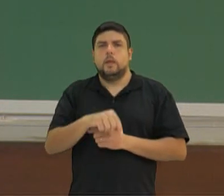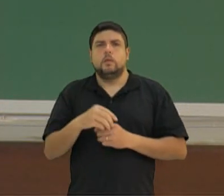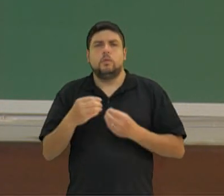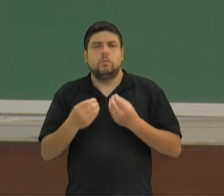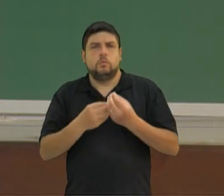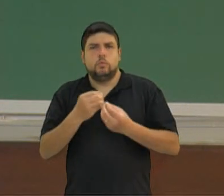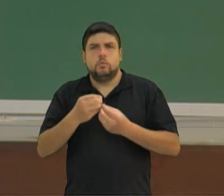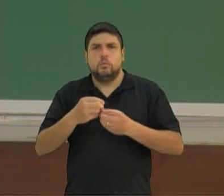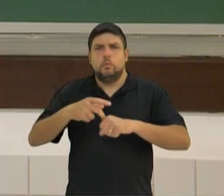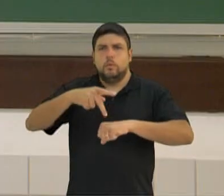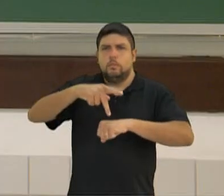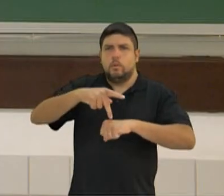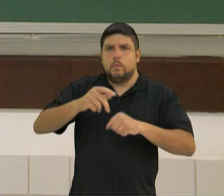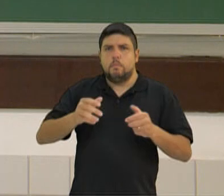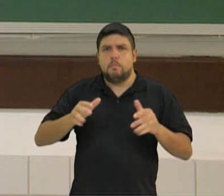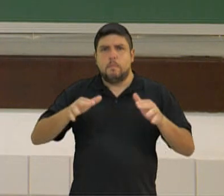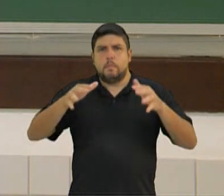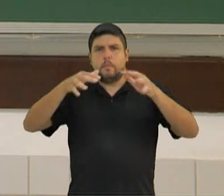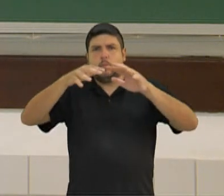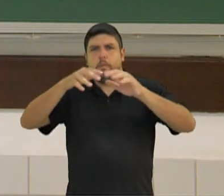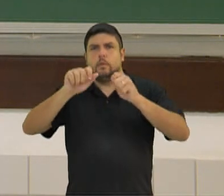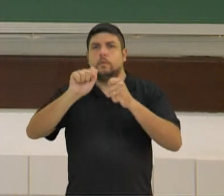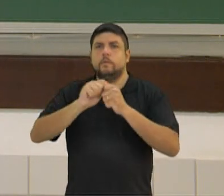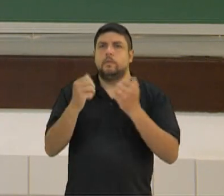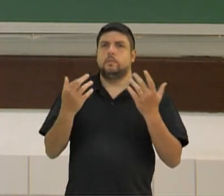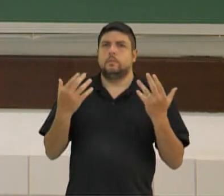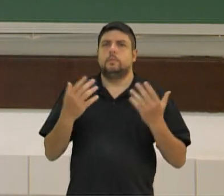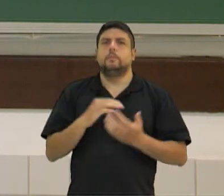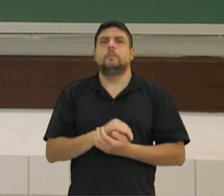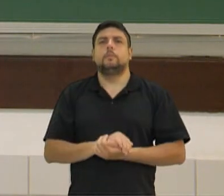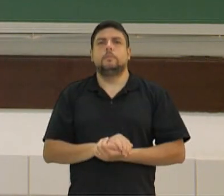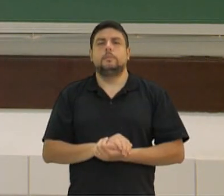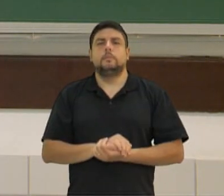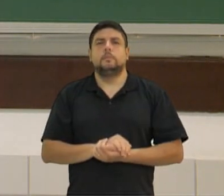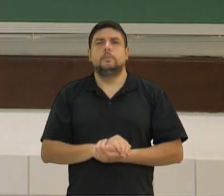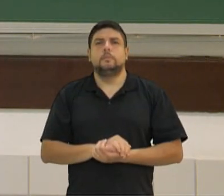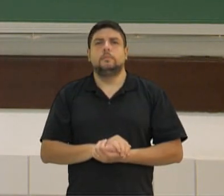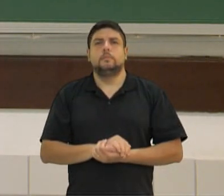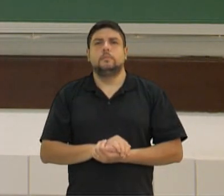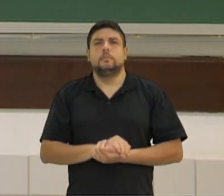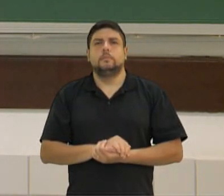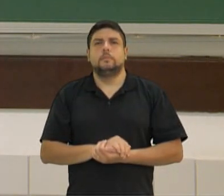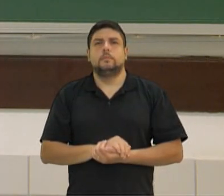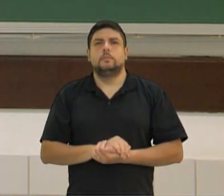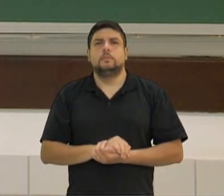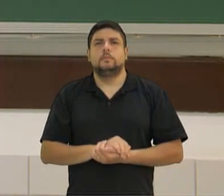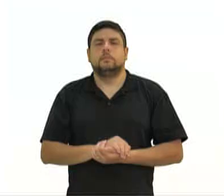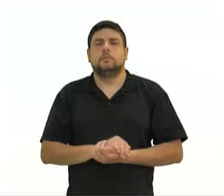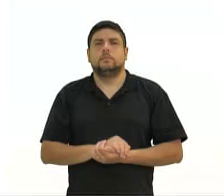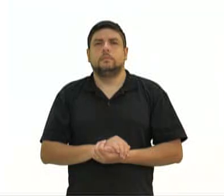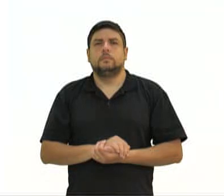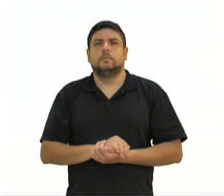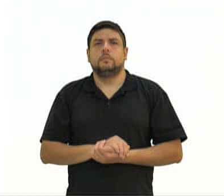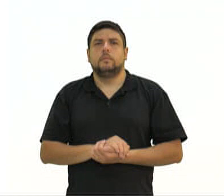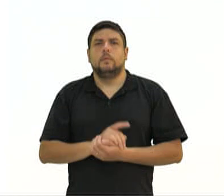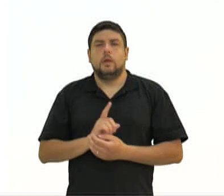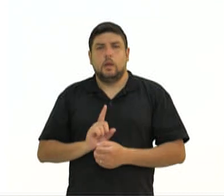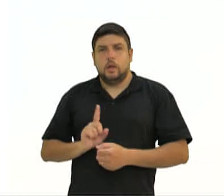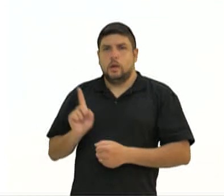feito à mão. Vamos conhecer? Aqui, ó, é uma arquitetura, né? É o